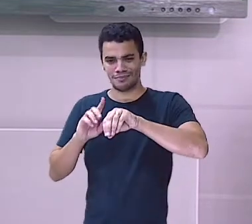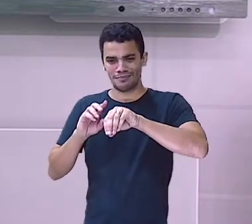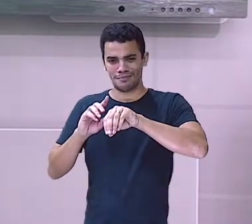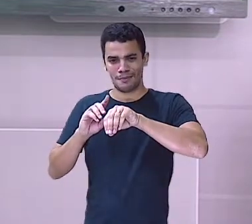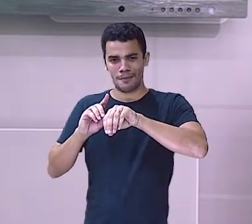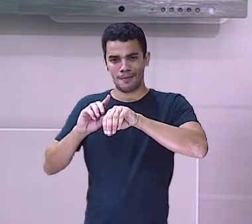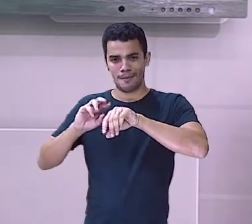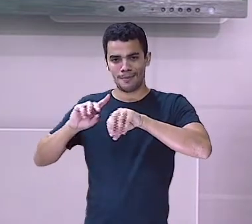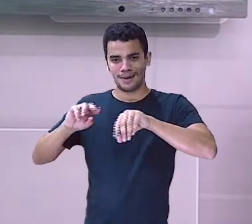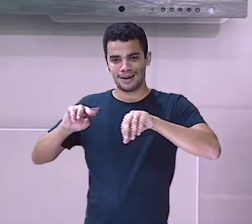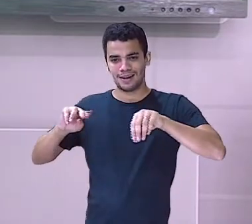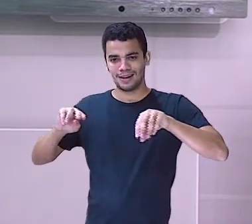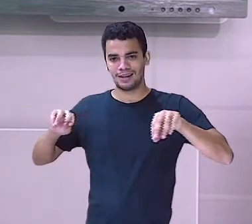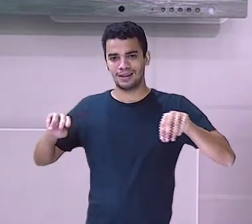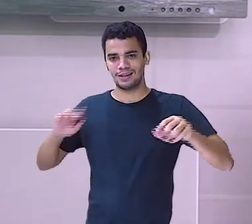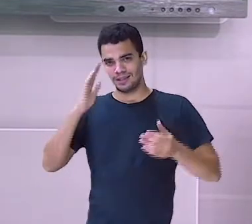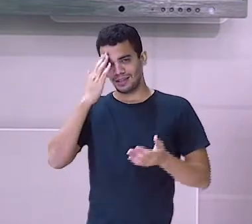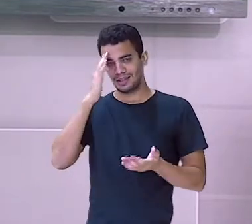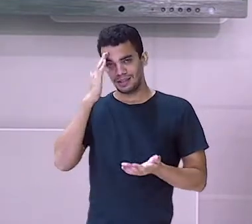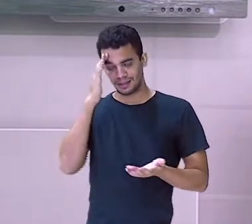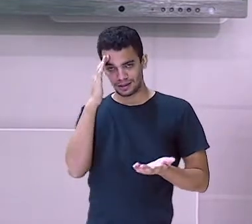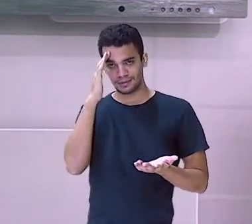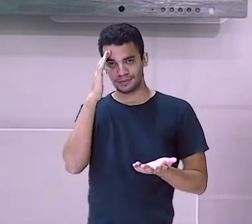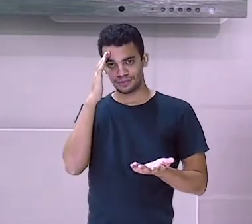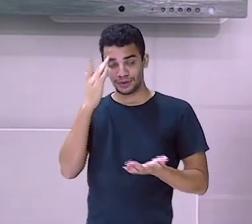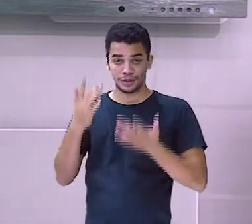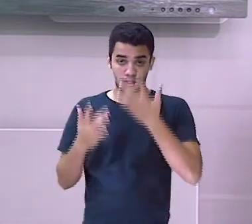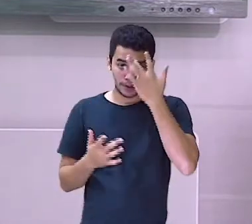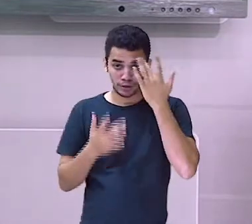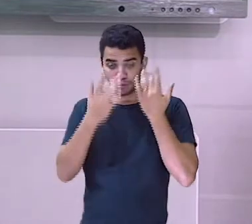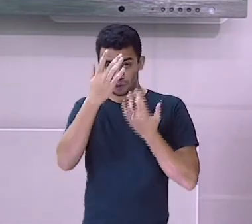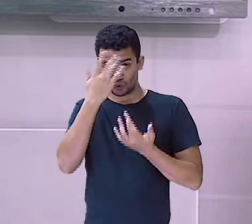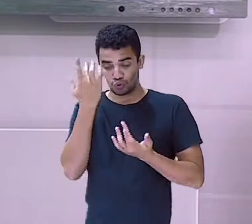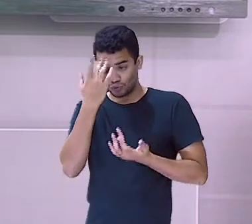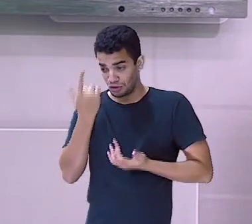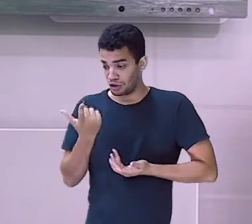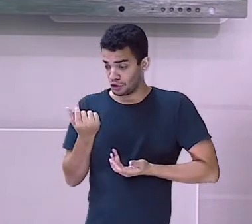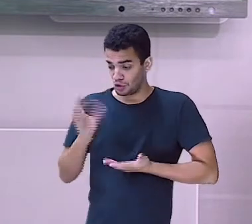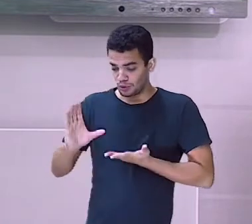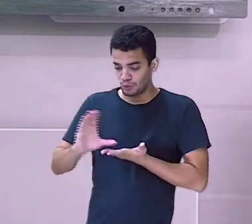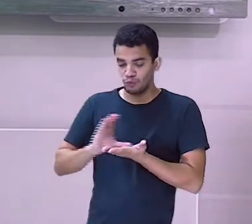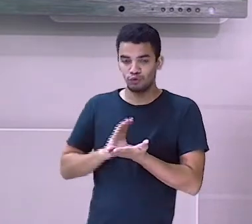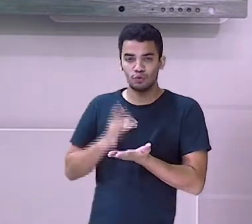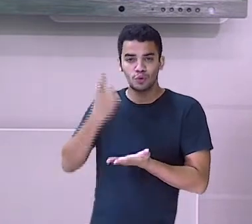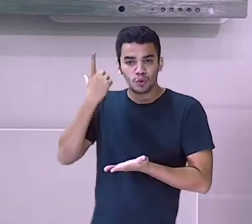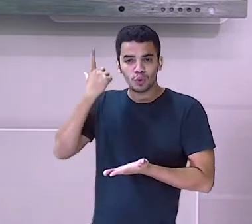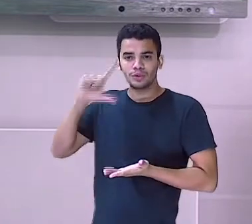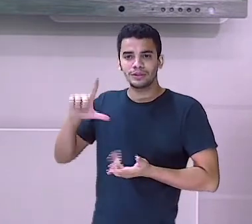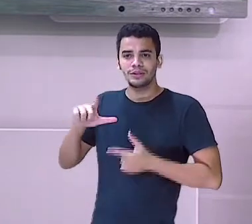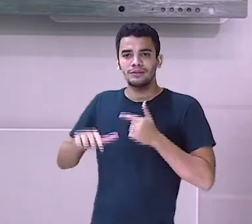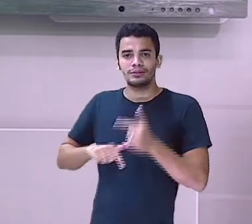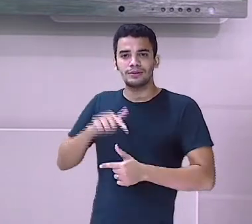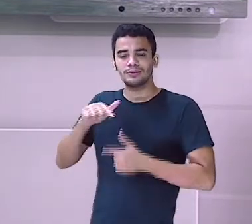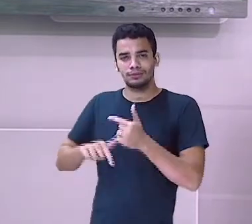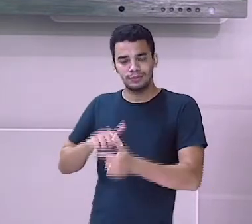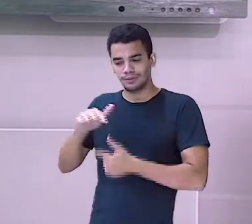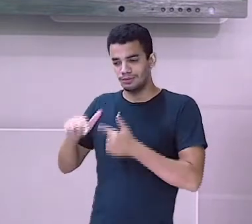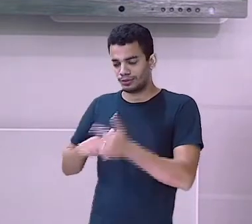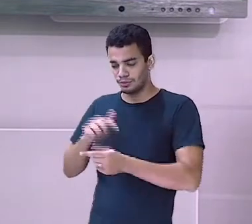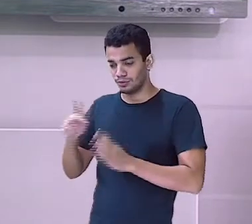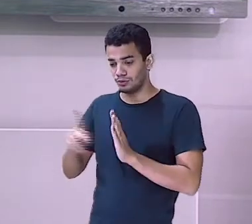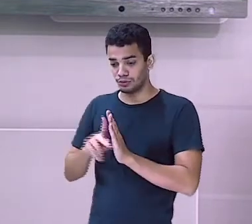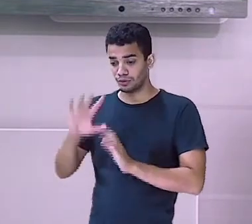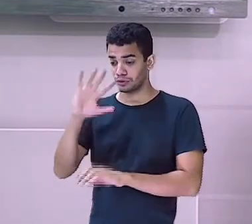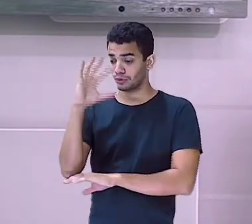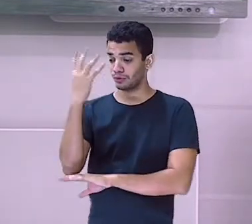elementos da natureza e ganham dinheiro com isso e constroem a vida retirando recursos da natureza, que